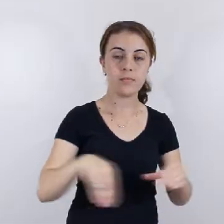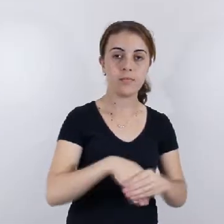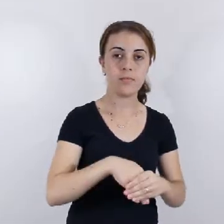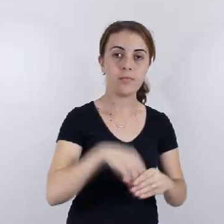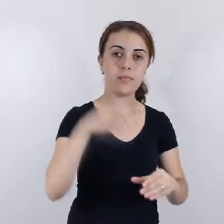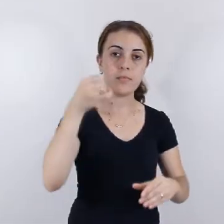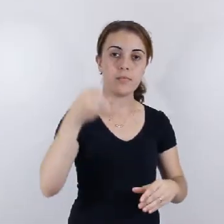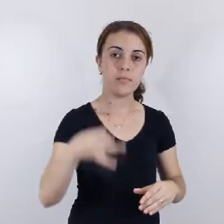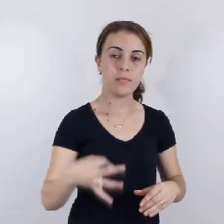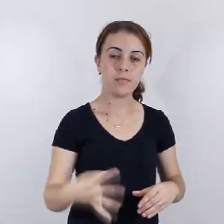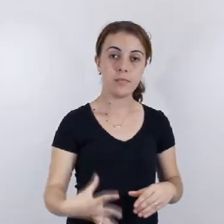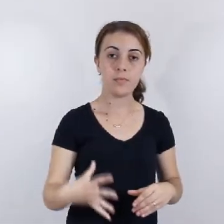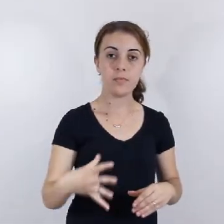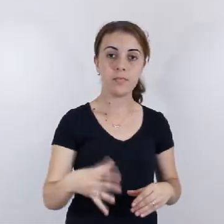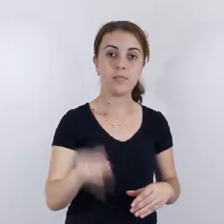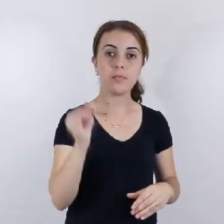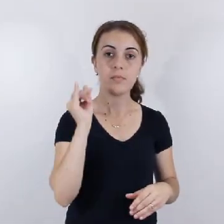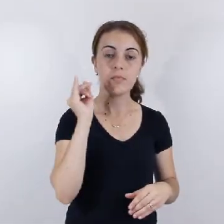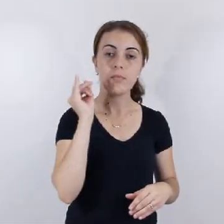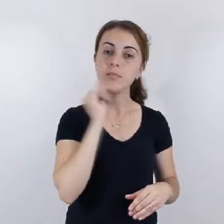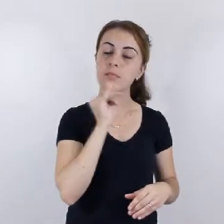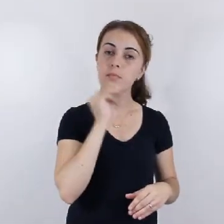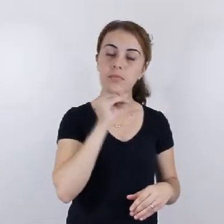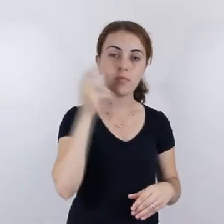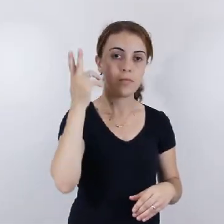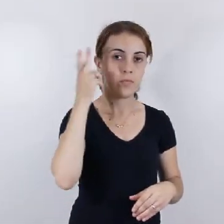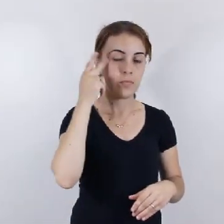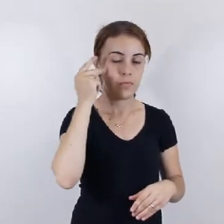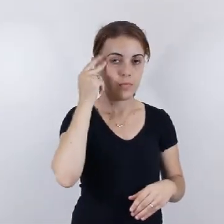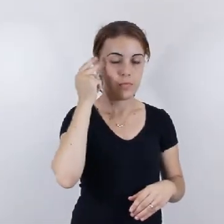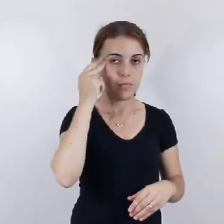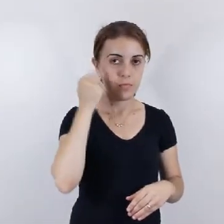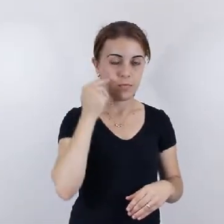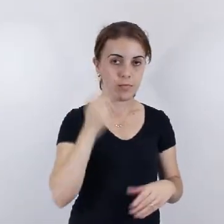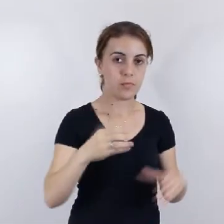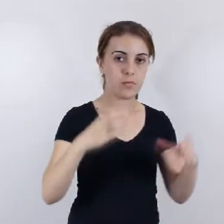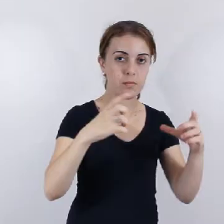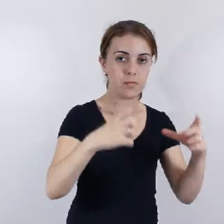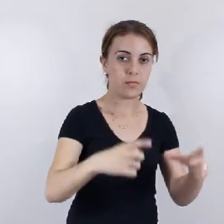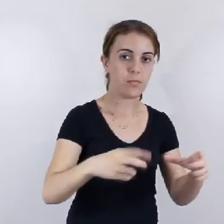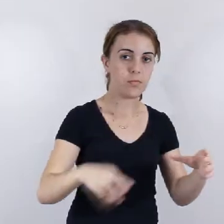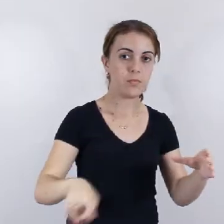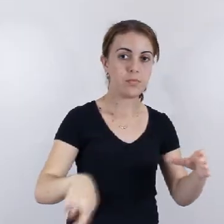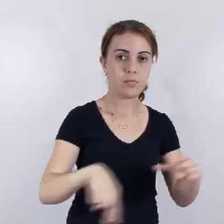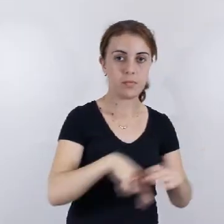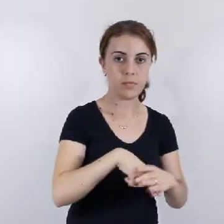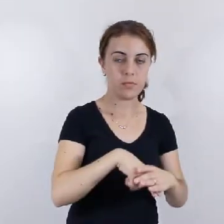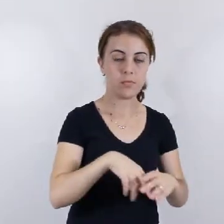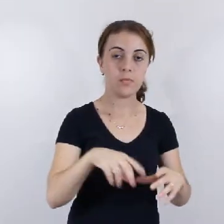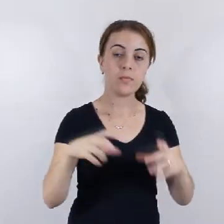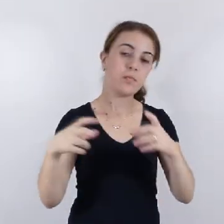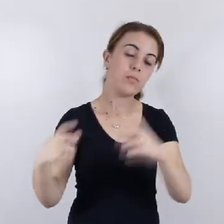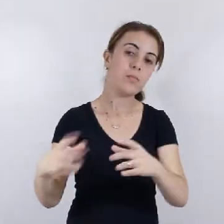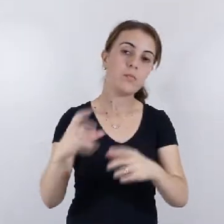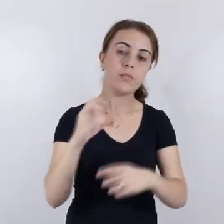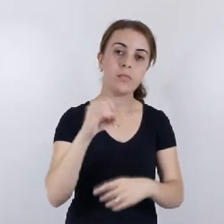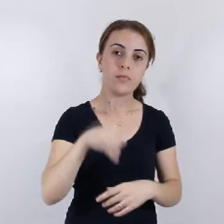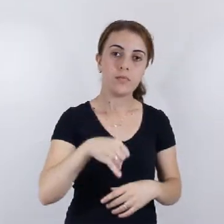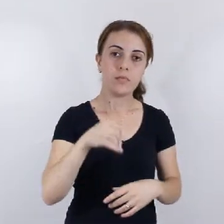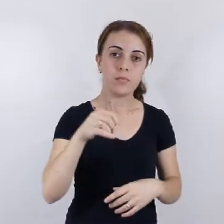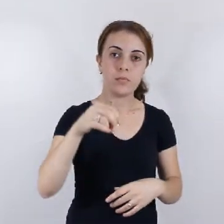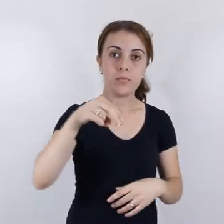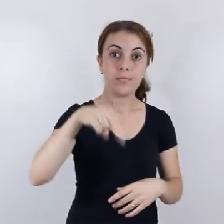trabalhar. Os conjuntos numéricos mais comuns são os naturais, os inteiros, os racionais,